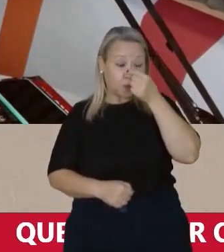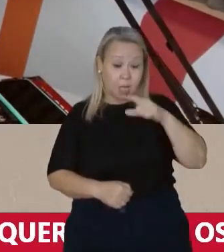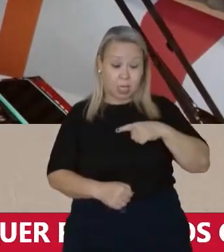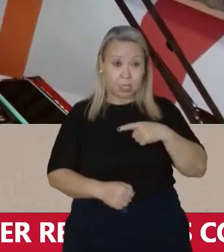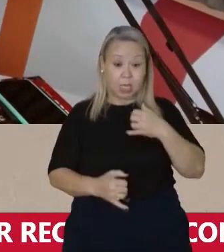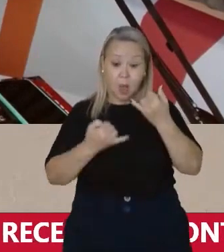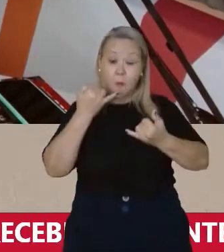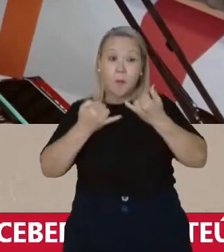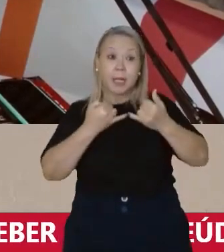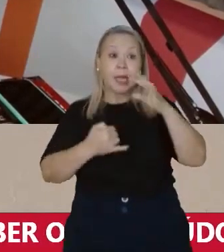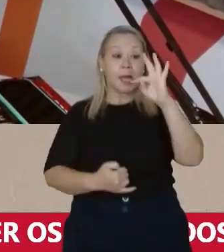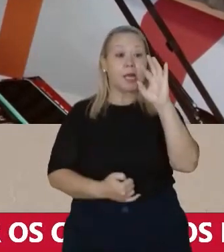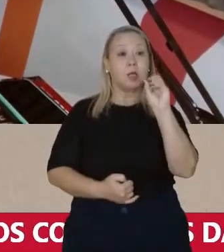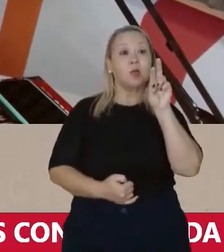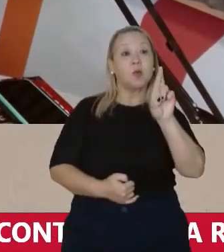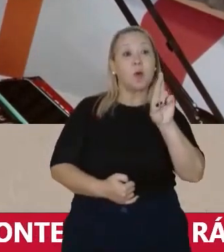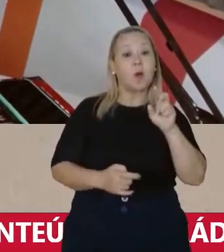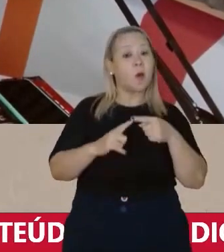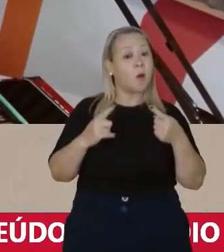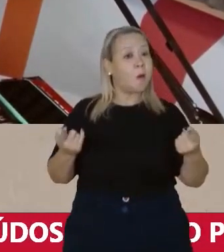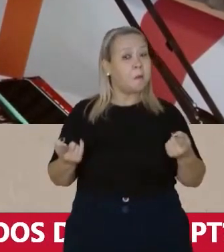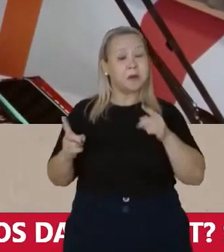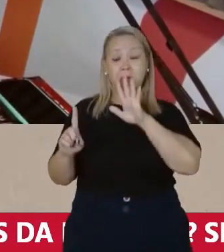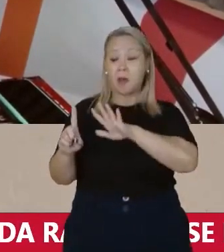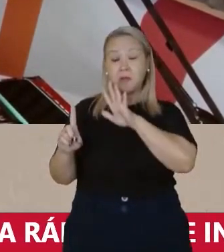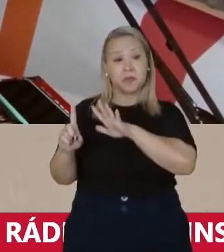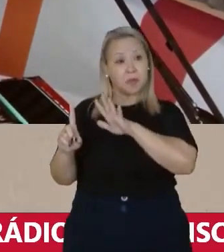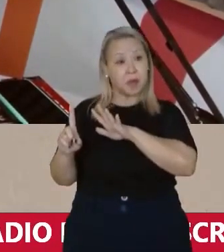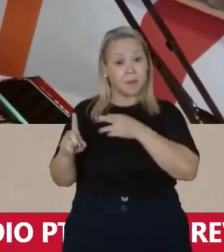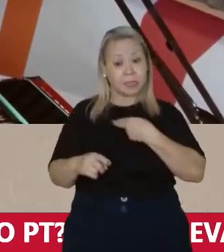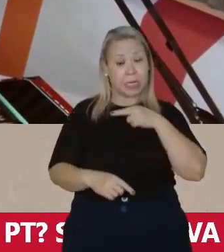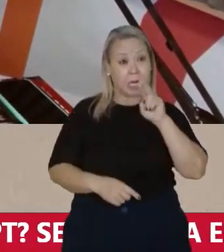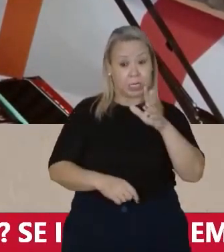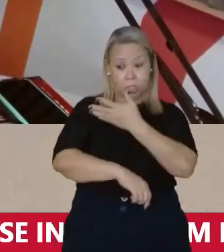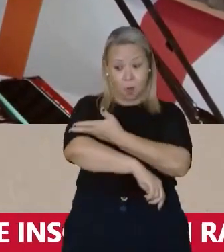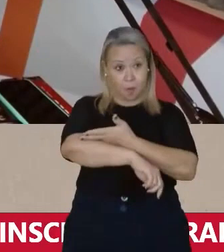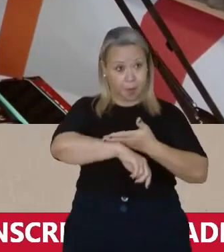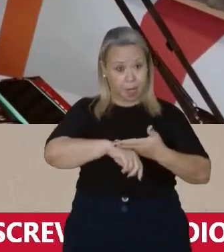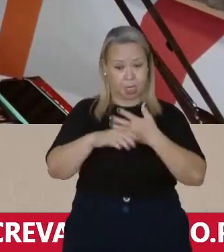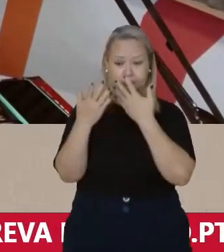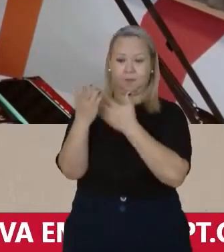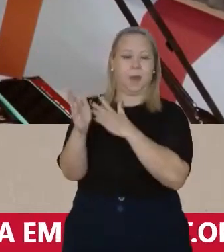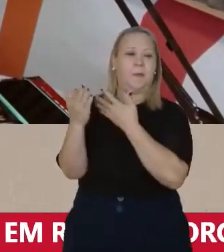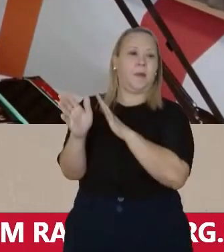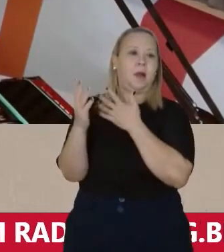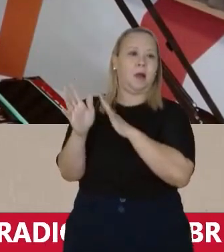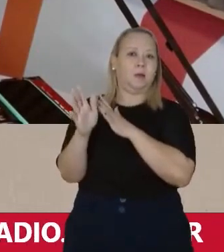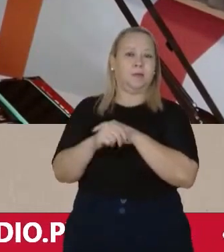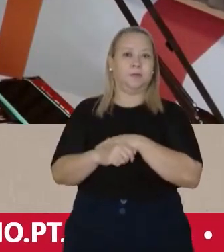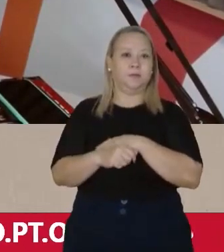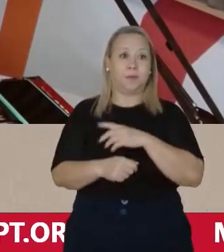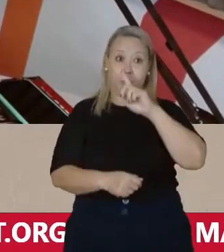Thor. Mas é uma divindade. Mas por ser uma divindade de religião branca, aplausos. As